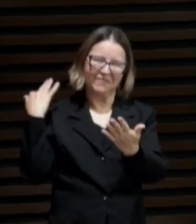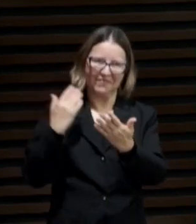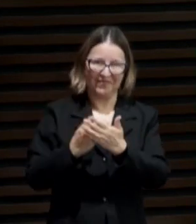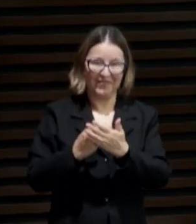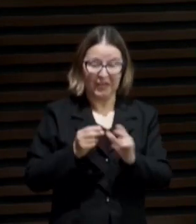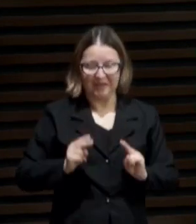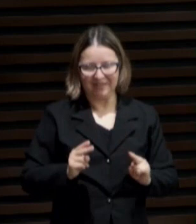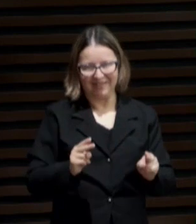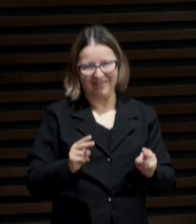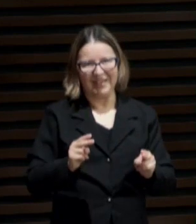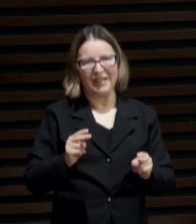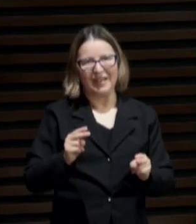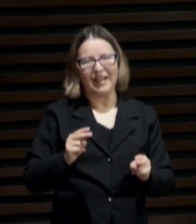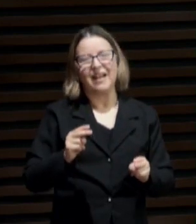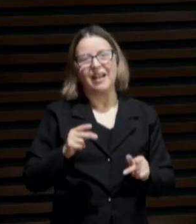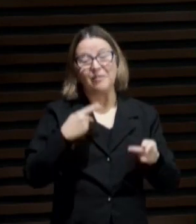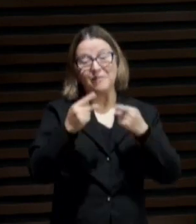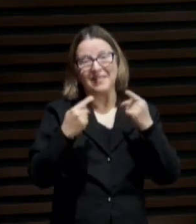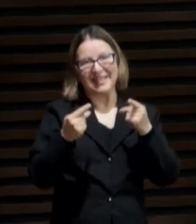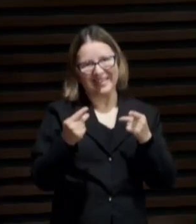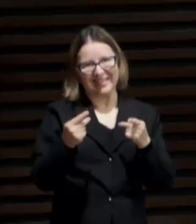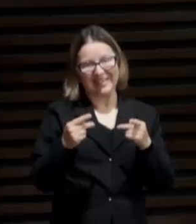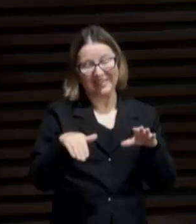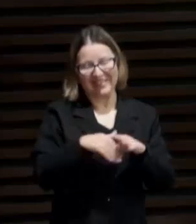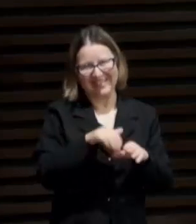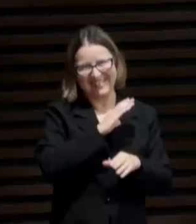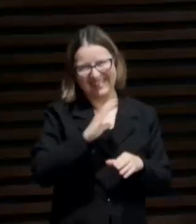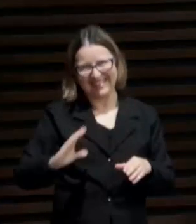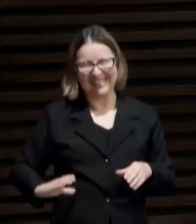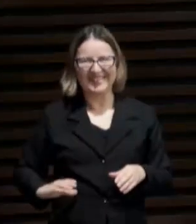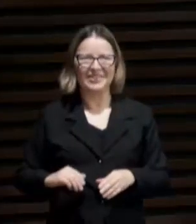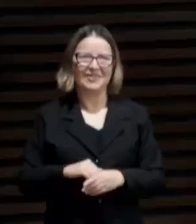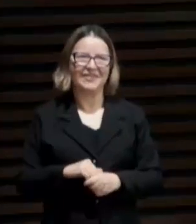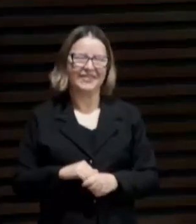continua falando conosco em Cristo.